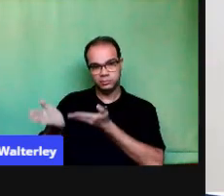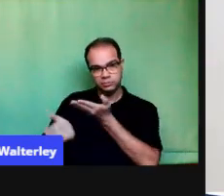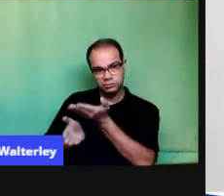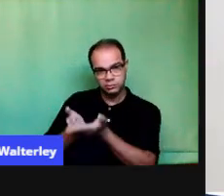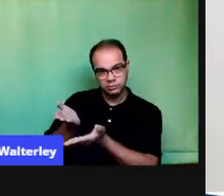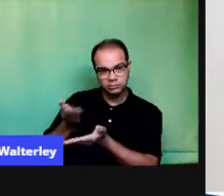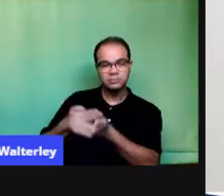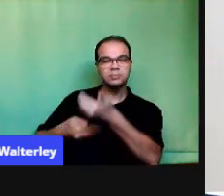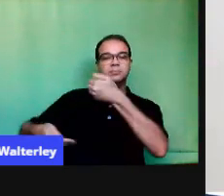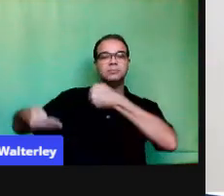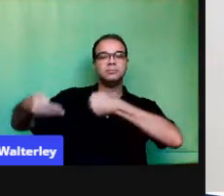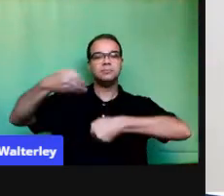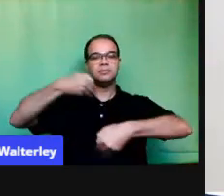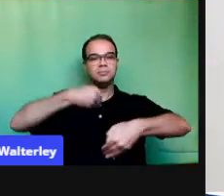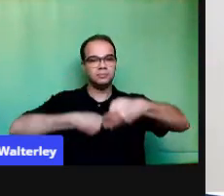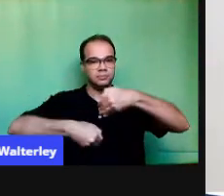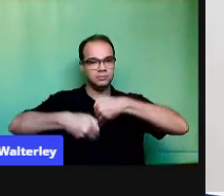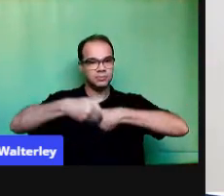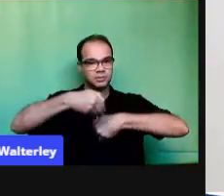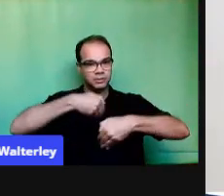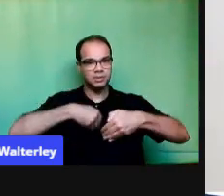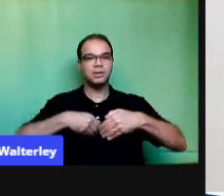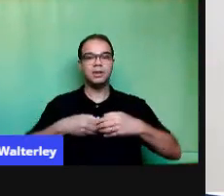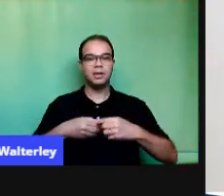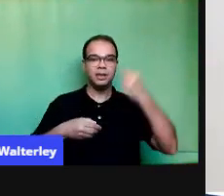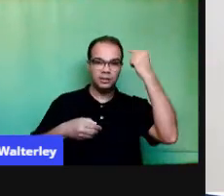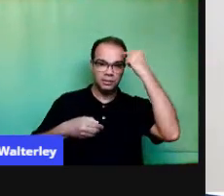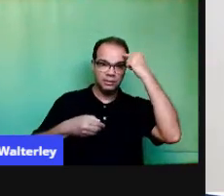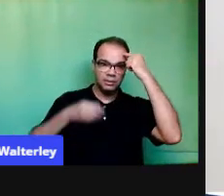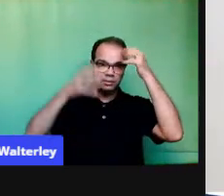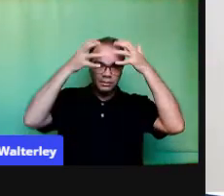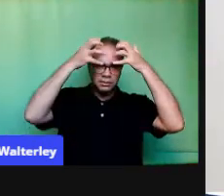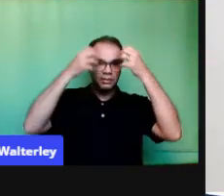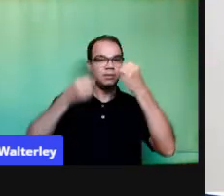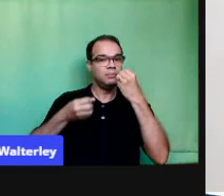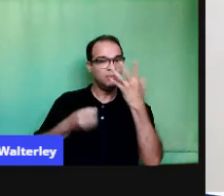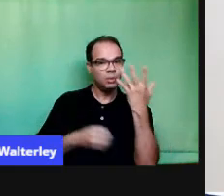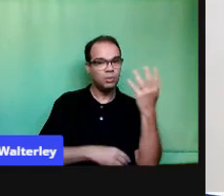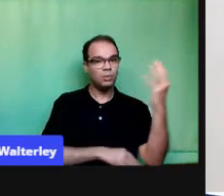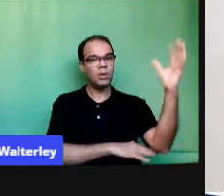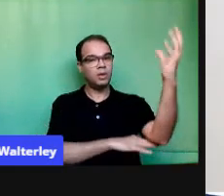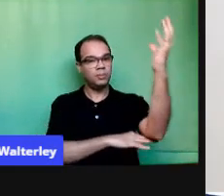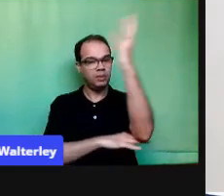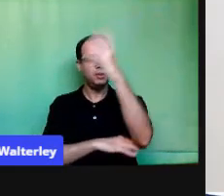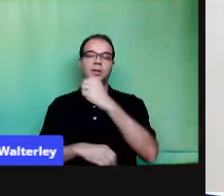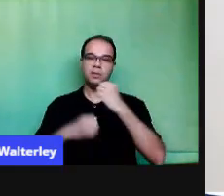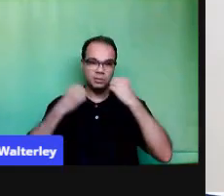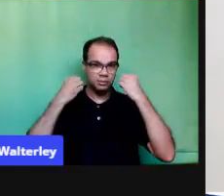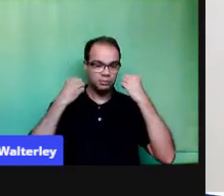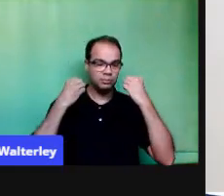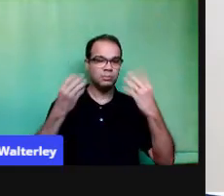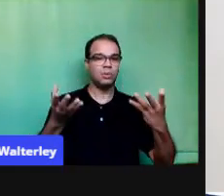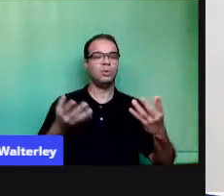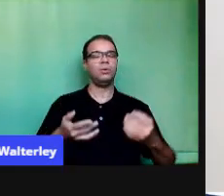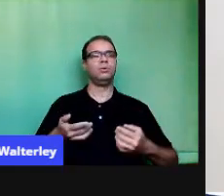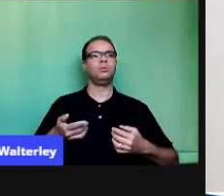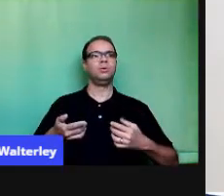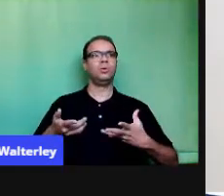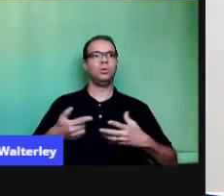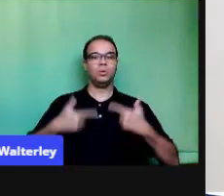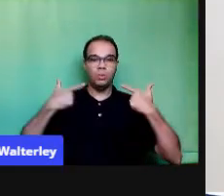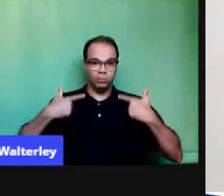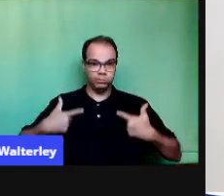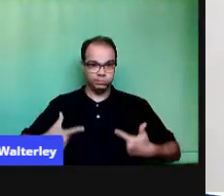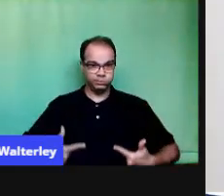ter saúde mental e precisa ter saúde ambiental. Então vejam que são vários os aspectos que nós devemos, né,